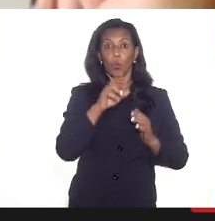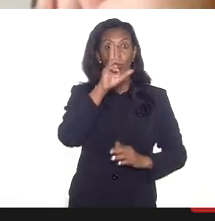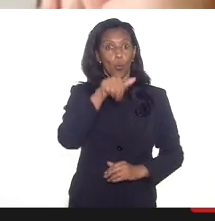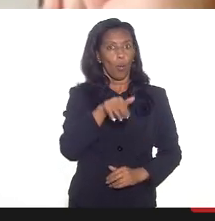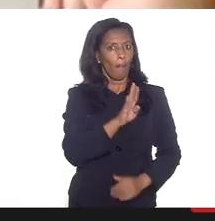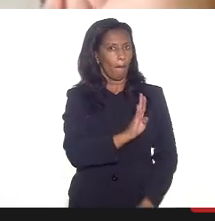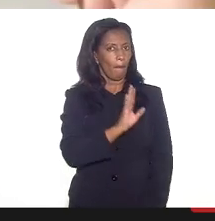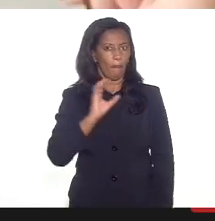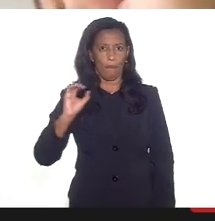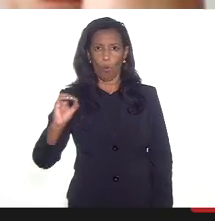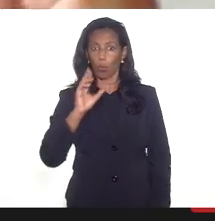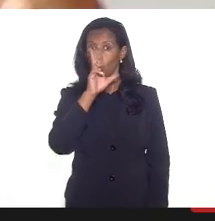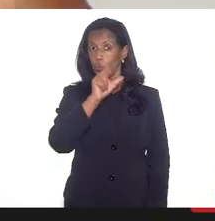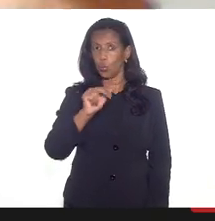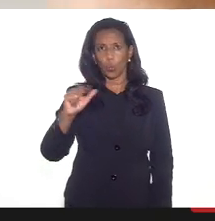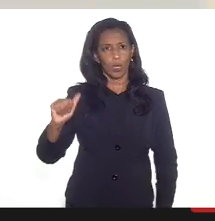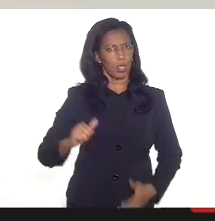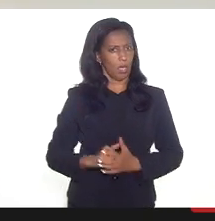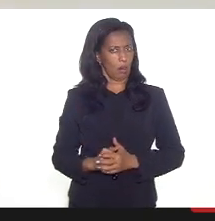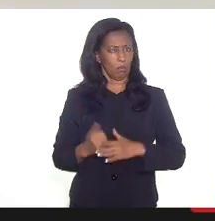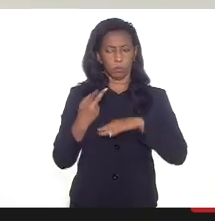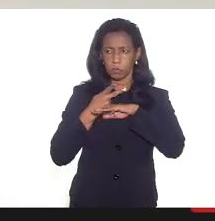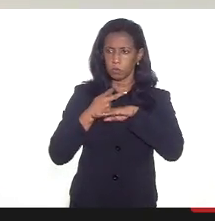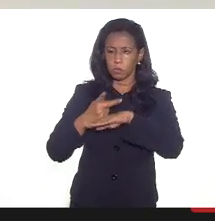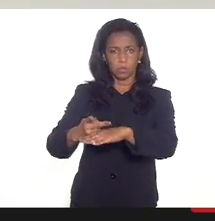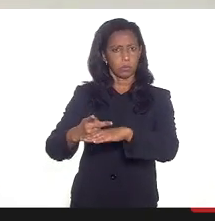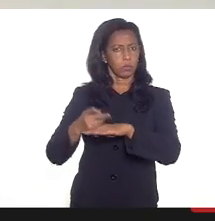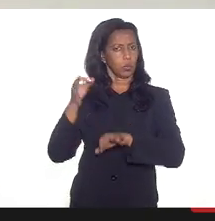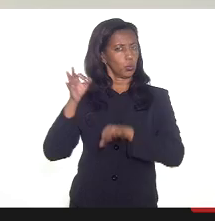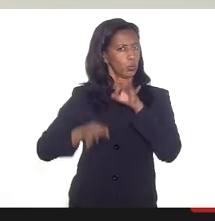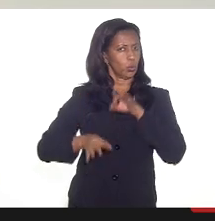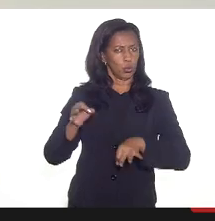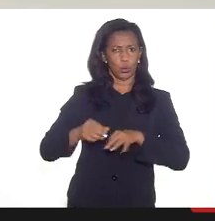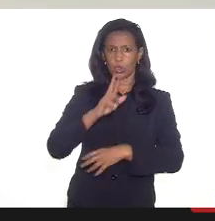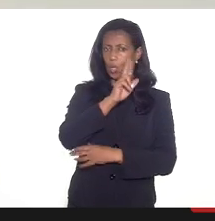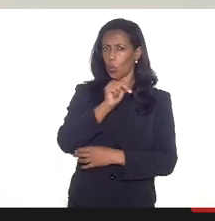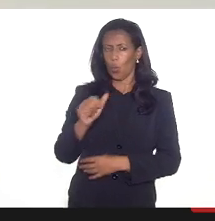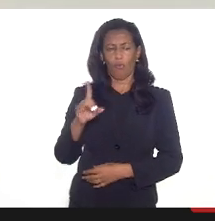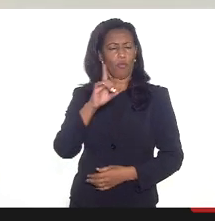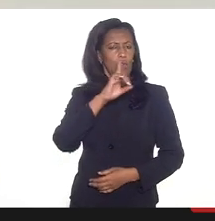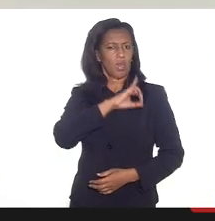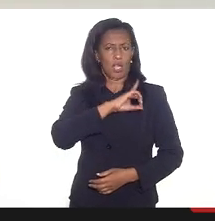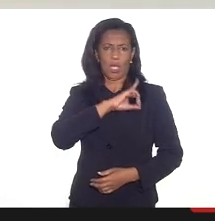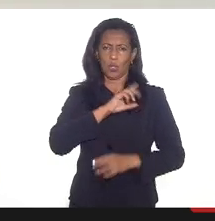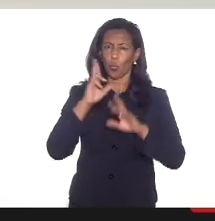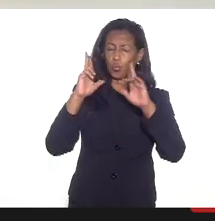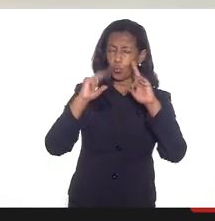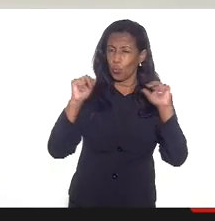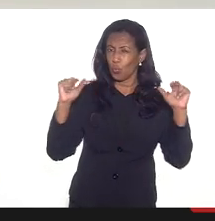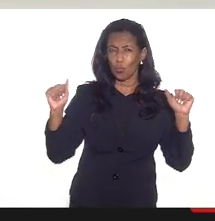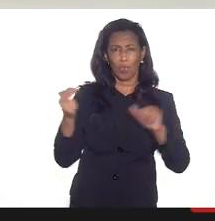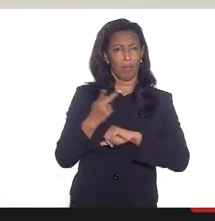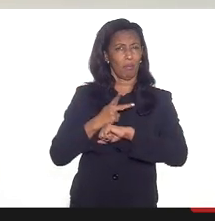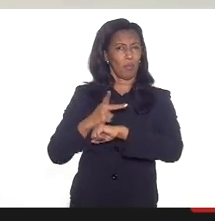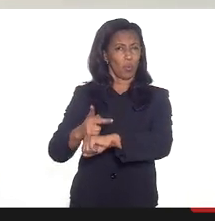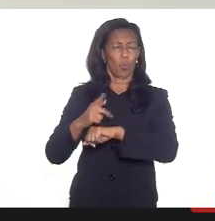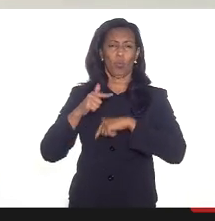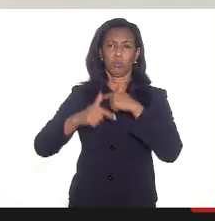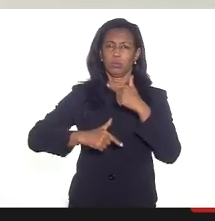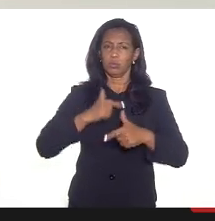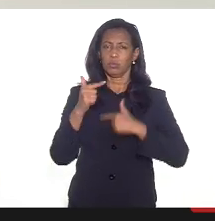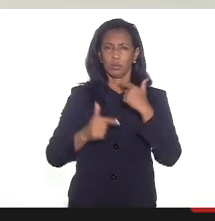de ocorrência. Nunca procuraram a justiça, nunca procuraram uma delegacia, nunca procuraram um